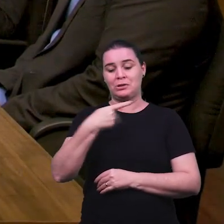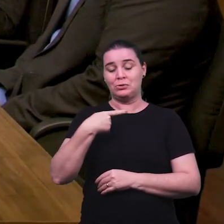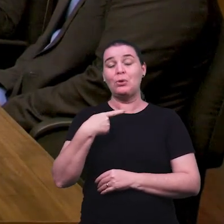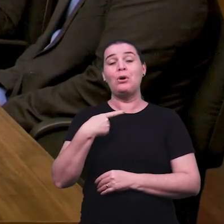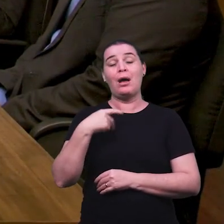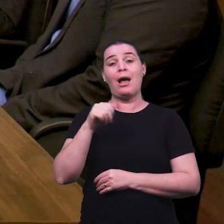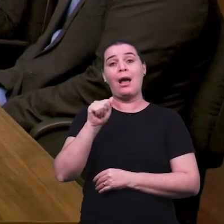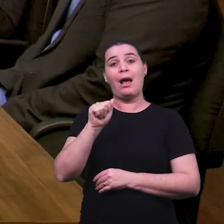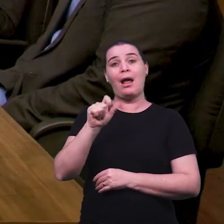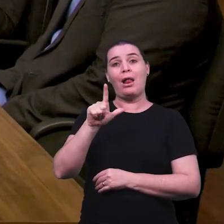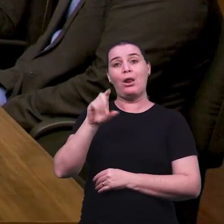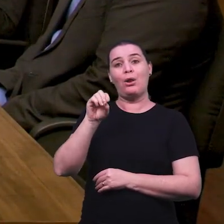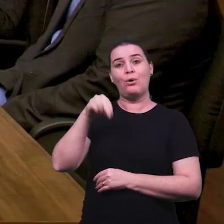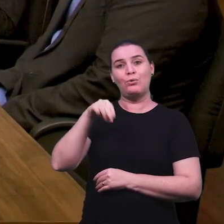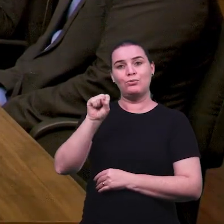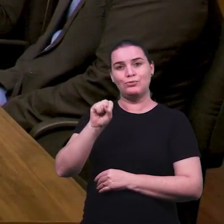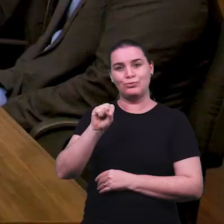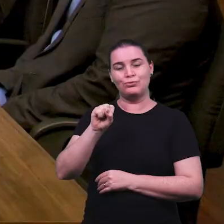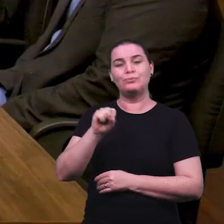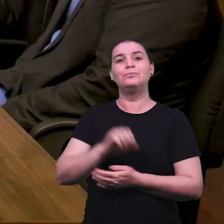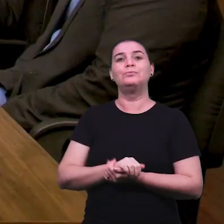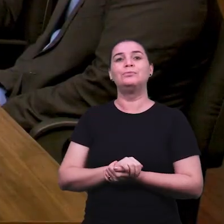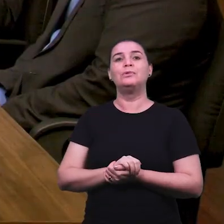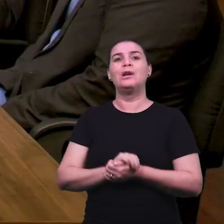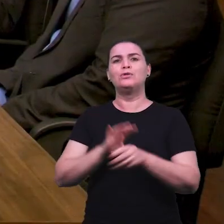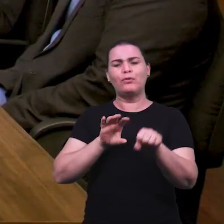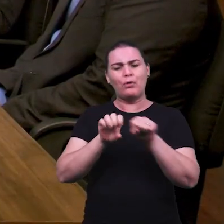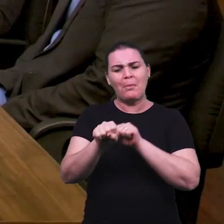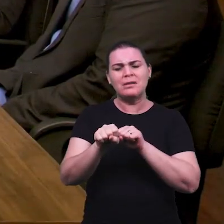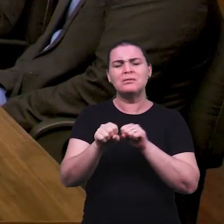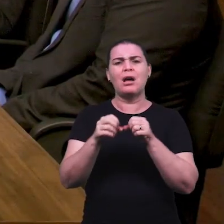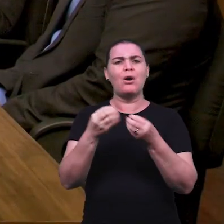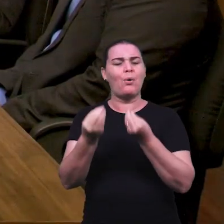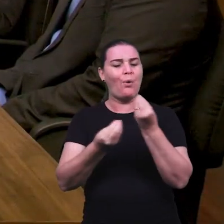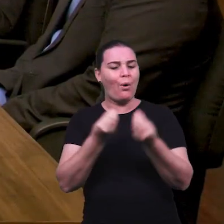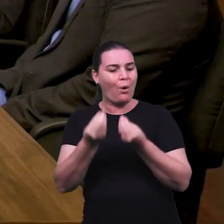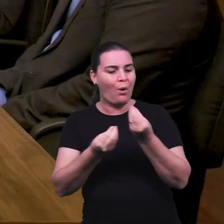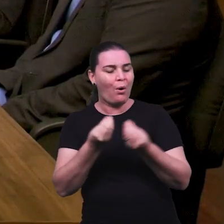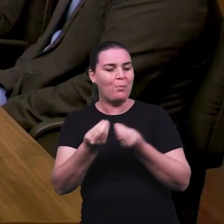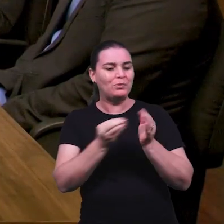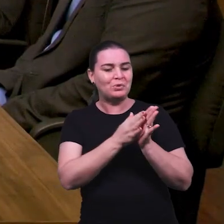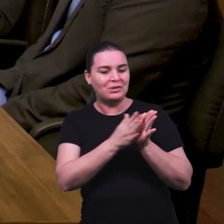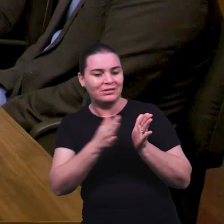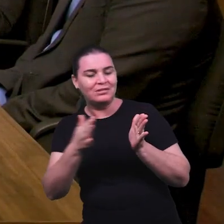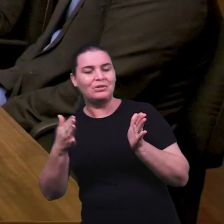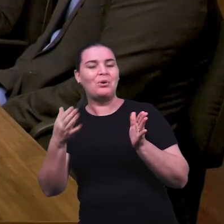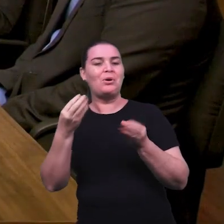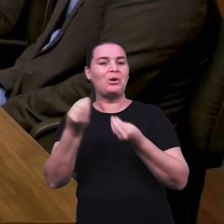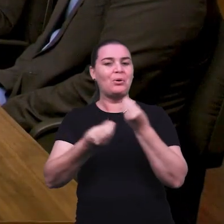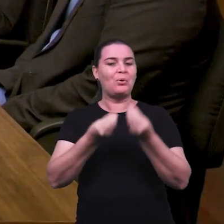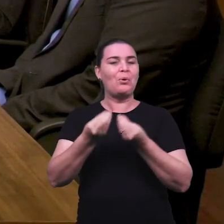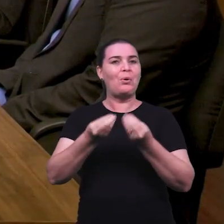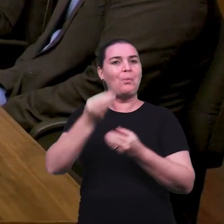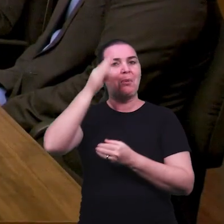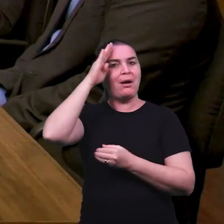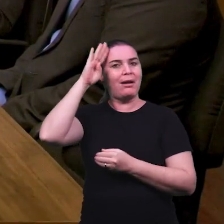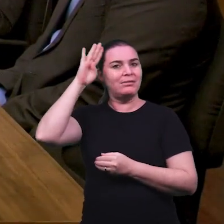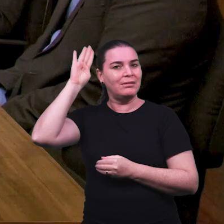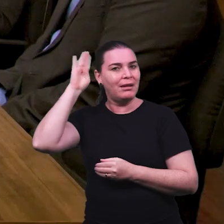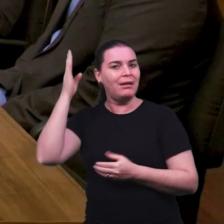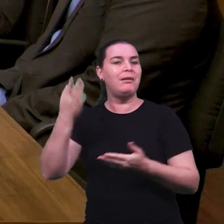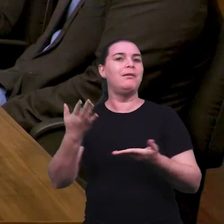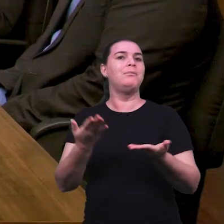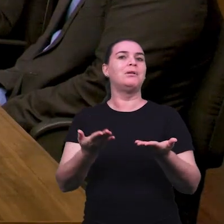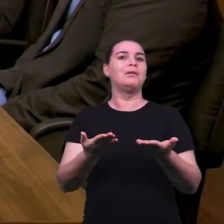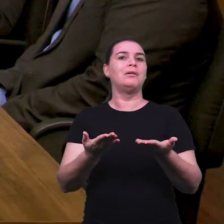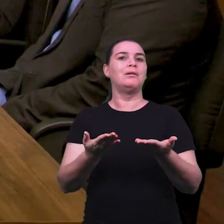está estreando, pastor Alonso, eu vou pedir para que o senhor fale a sua formação, a sua trajetória aí acadêmica e como membro